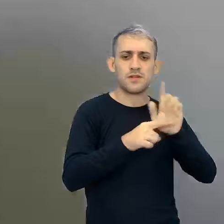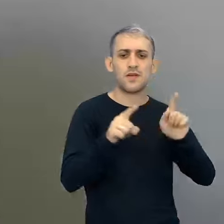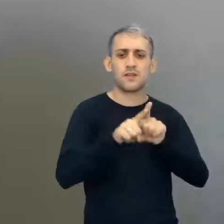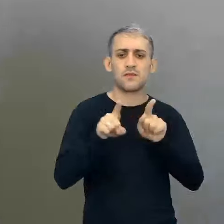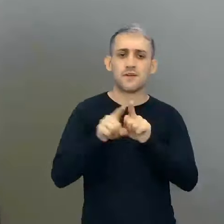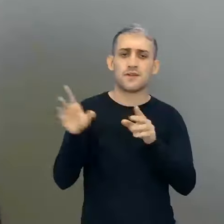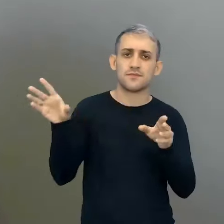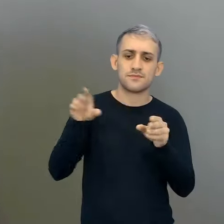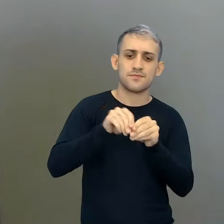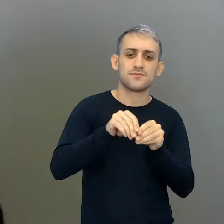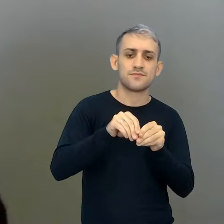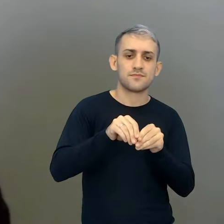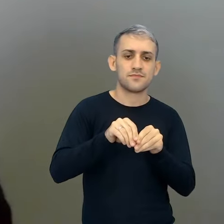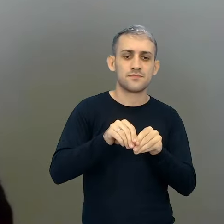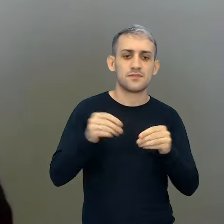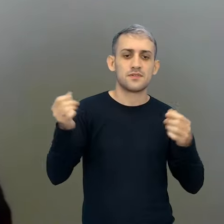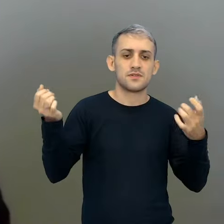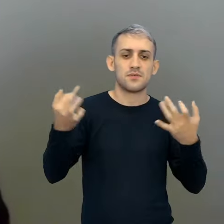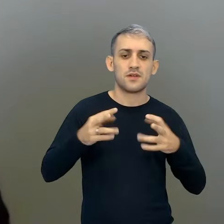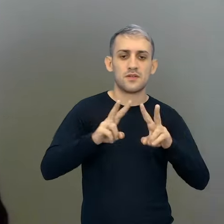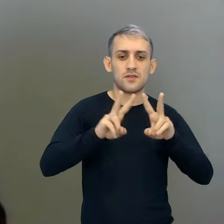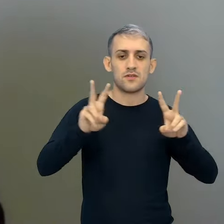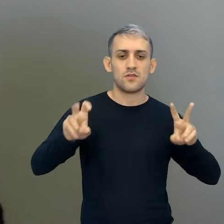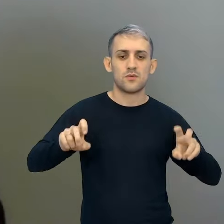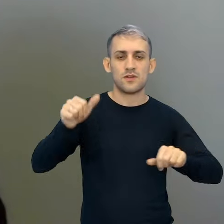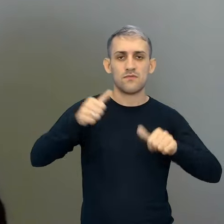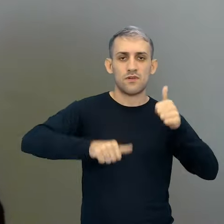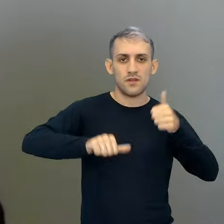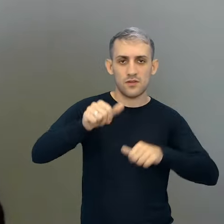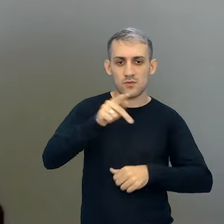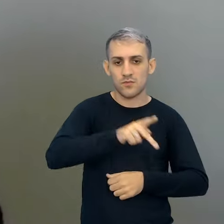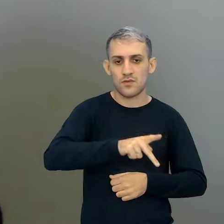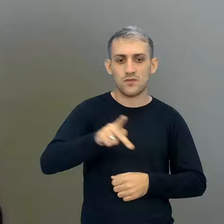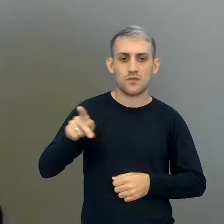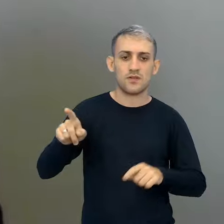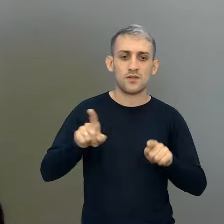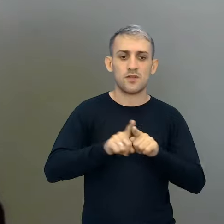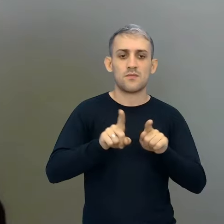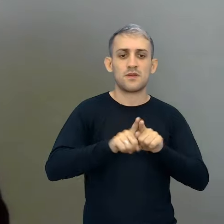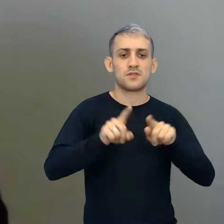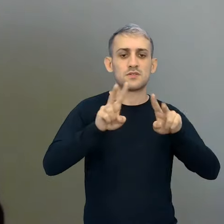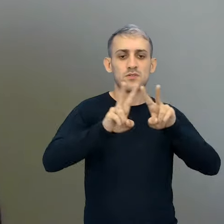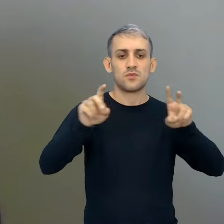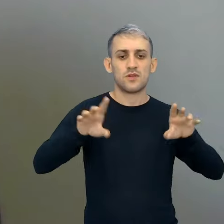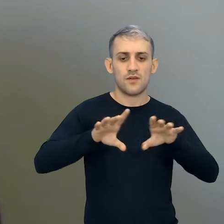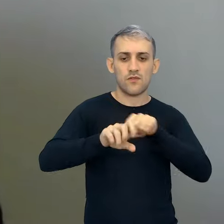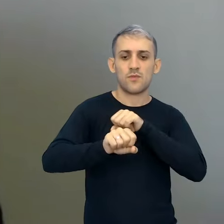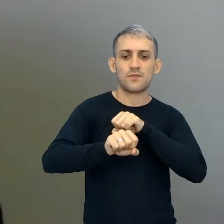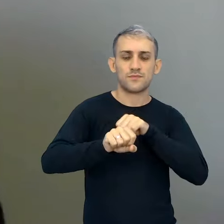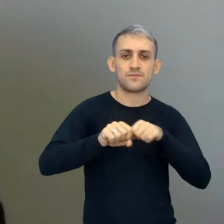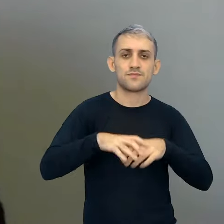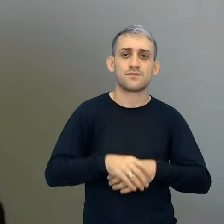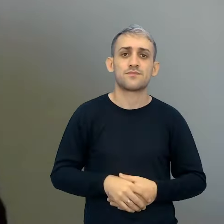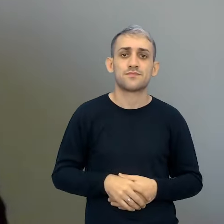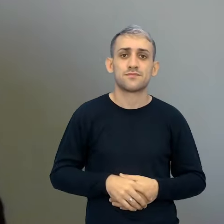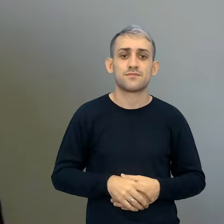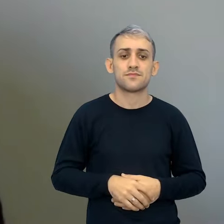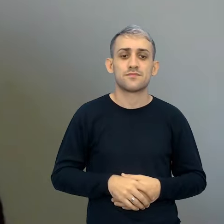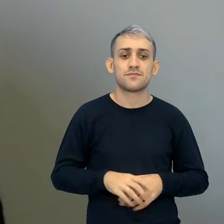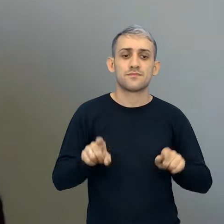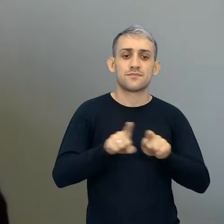sistematização falar sobre avaliação dos professores também em relação a nossa formação de etapa e também